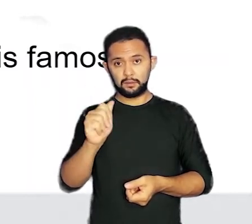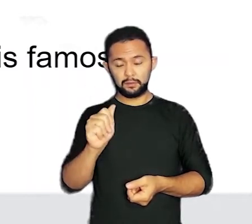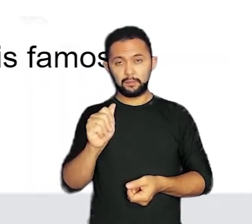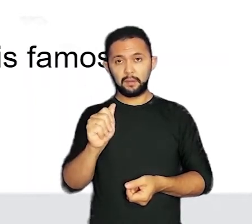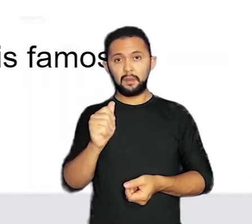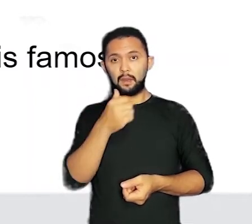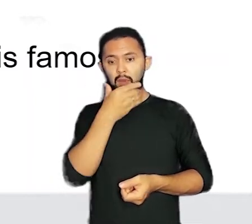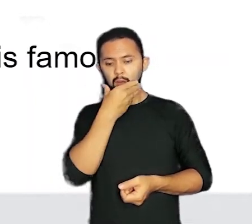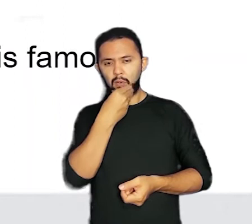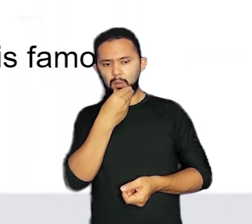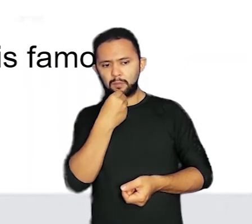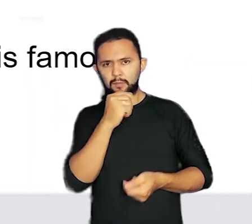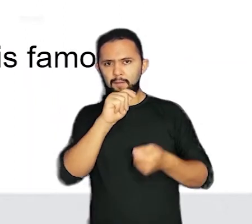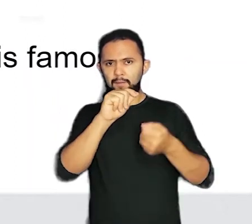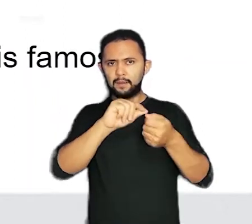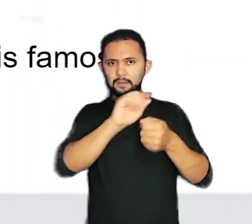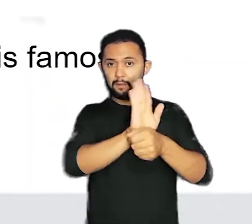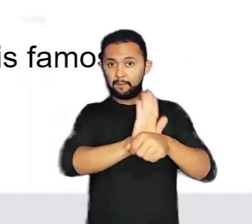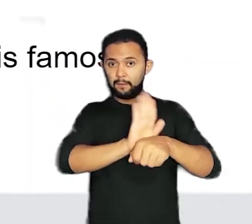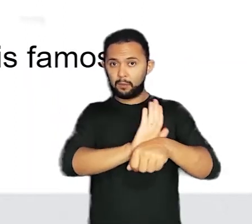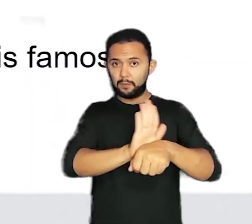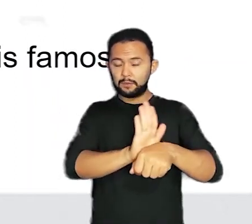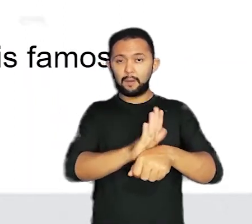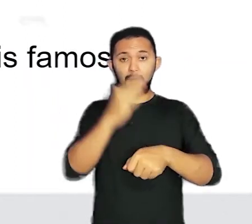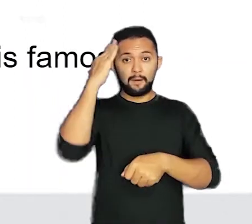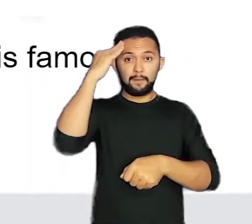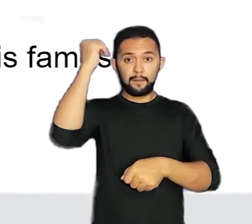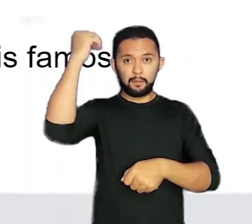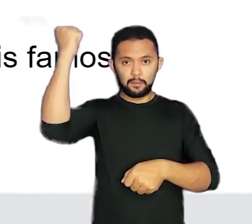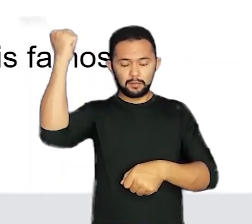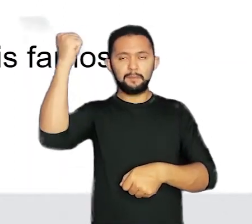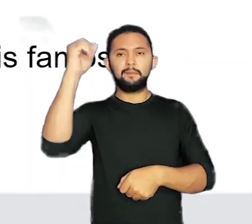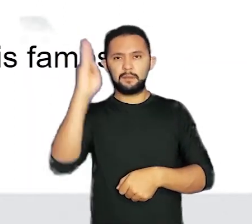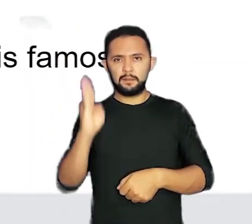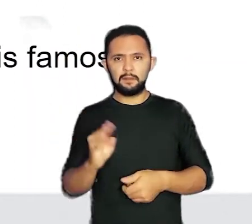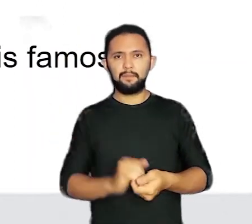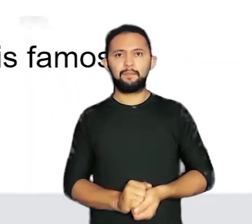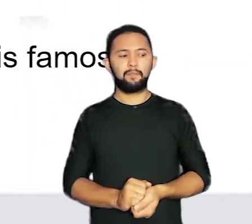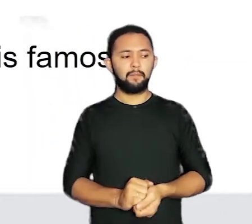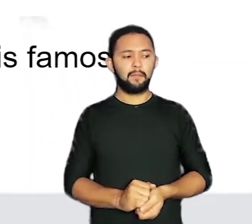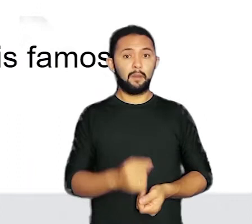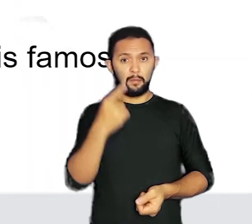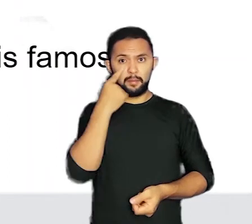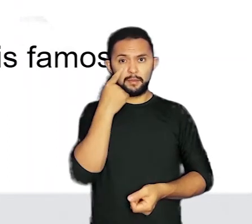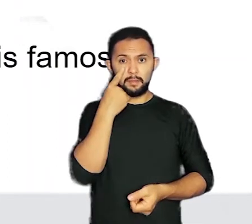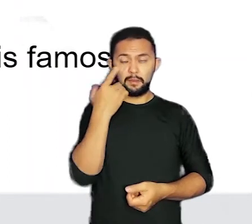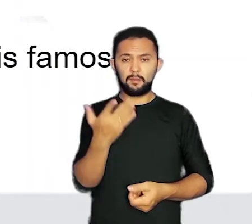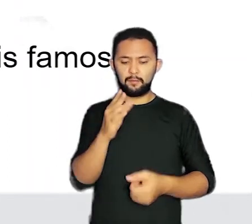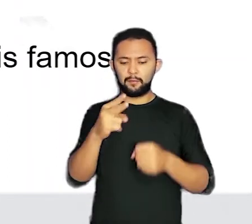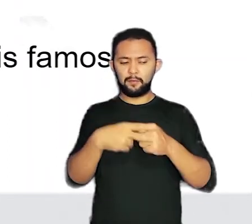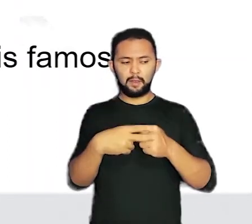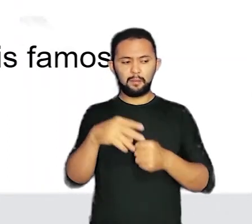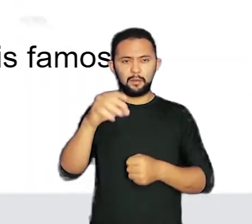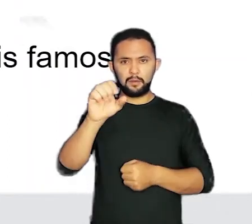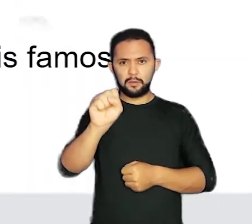cineasta brasileiro mais famoso. Identificamos aqui que é um período simples, tá? Eu tenho a presença somente do verbo ser, aí,